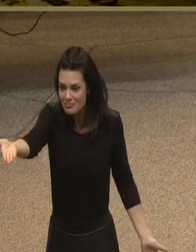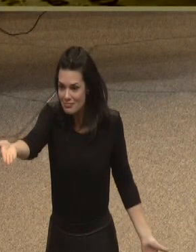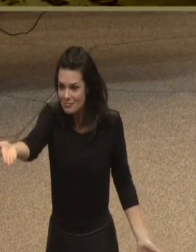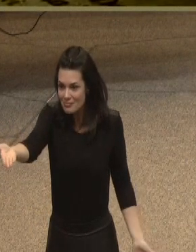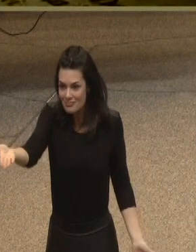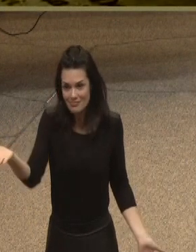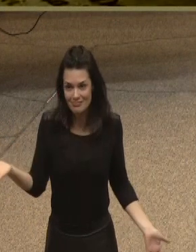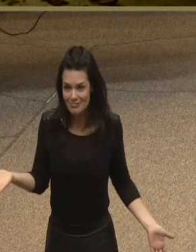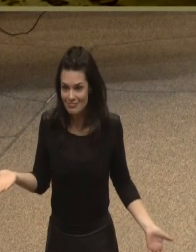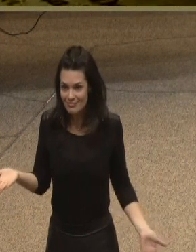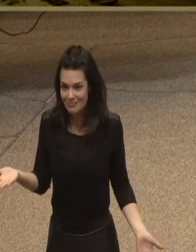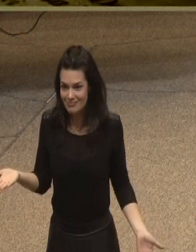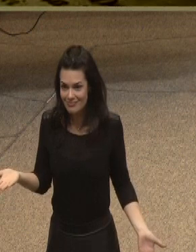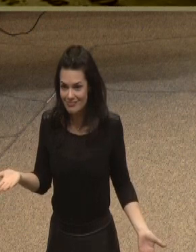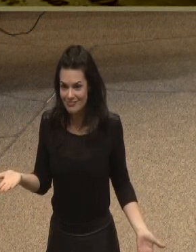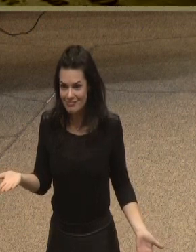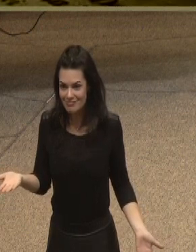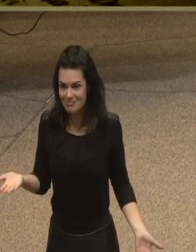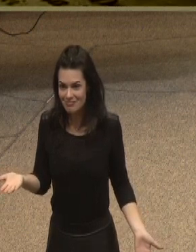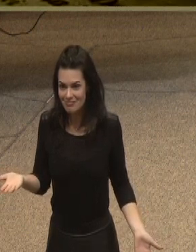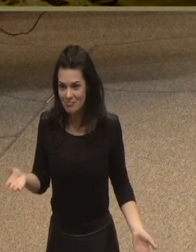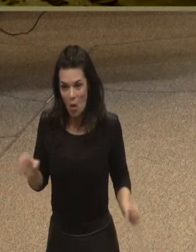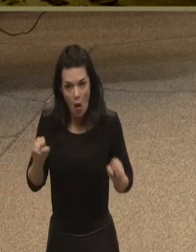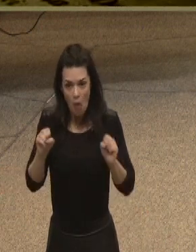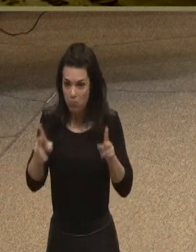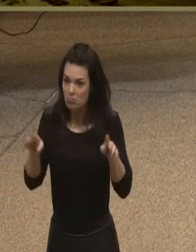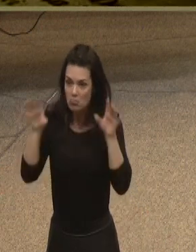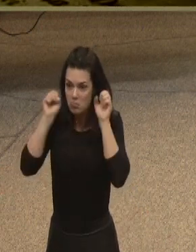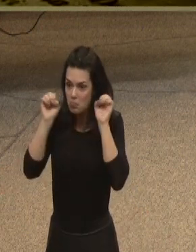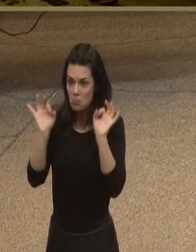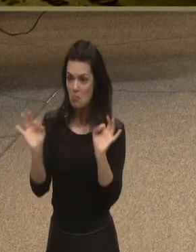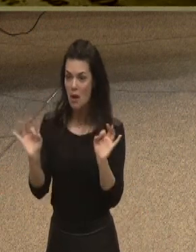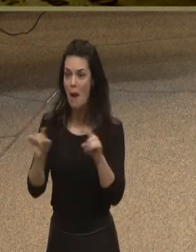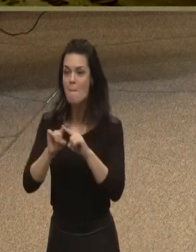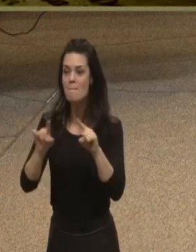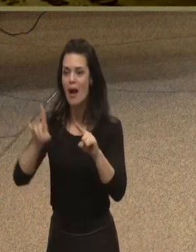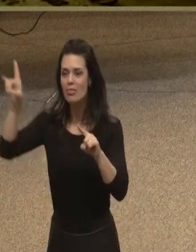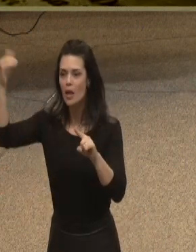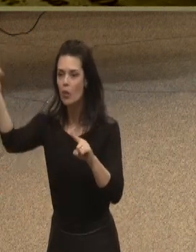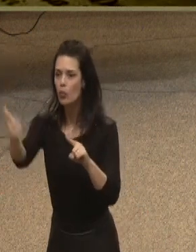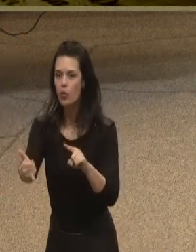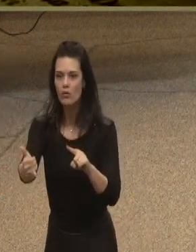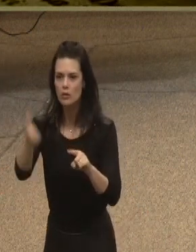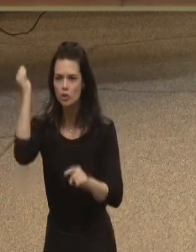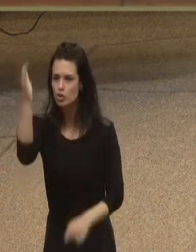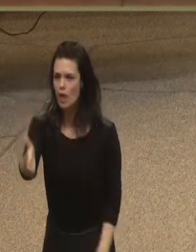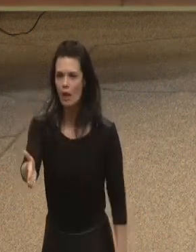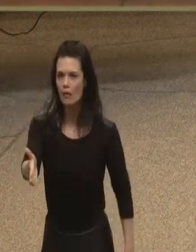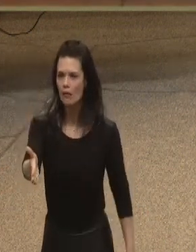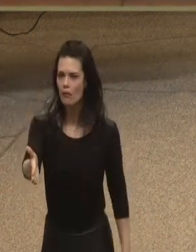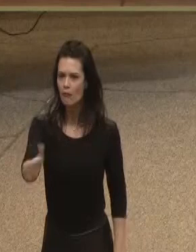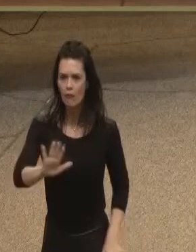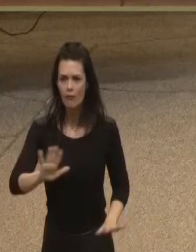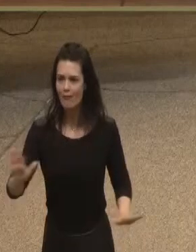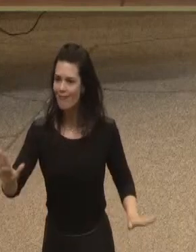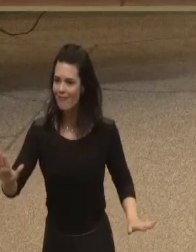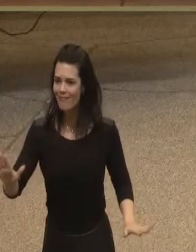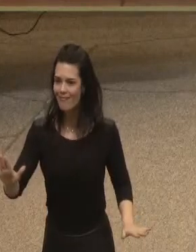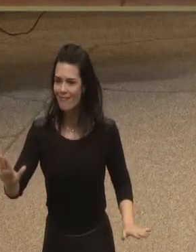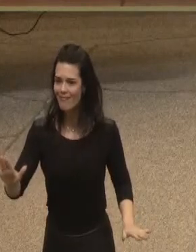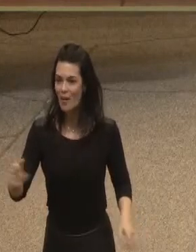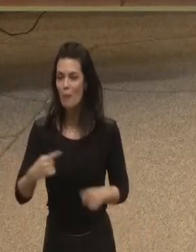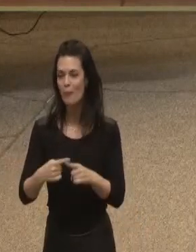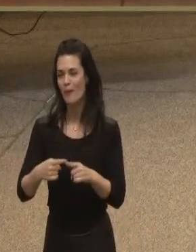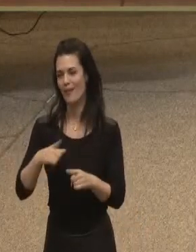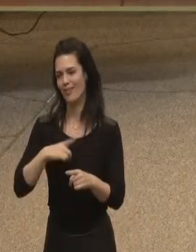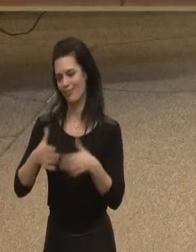surdos não ouvem a nossa voz, mas recebem a mensagem que nós podemos passar para